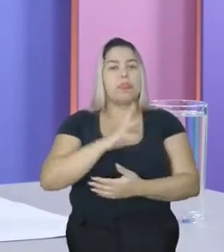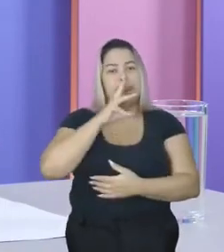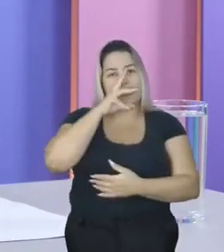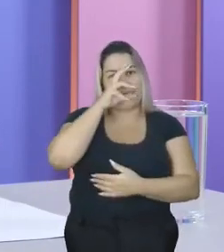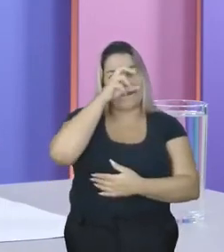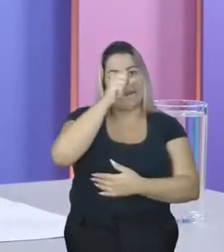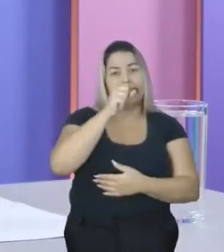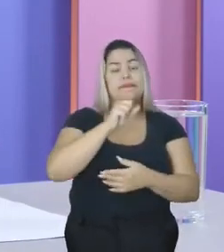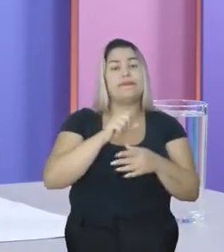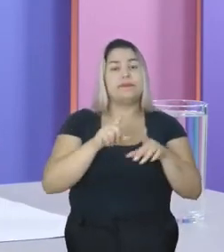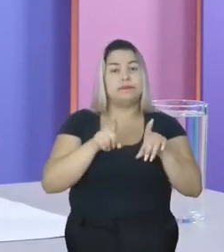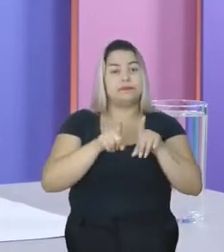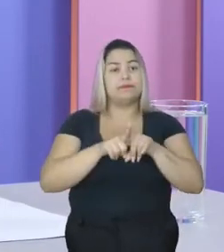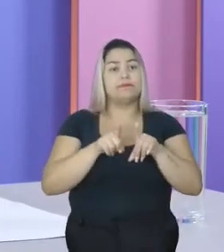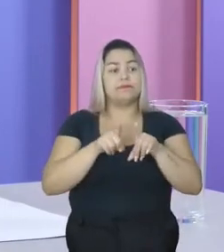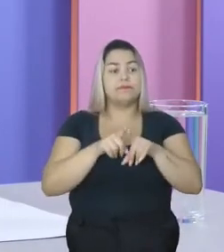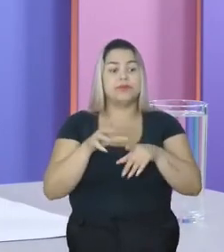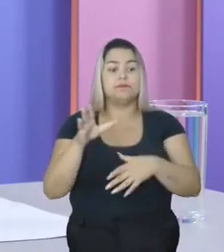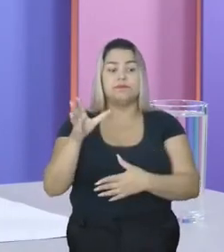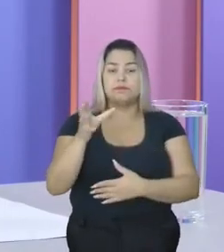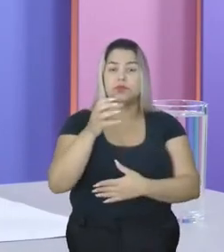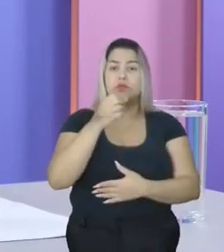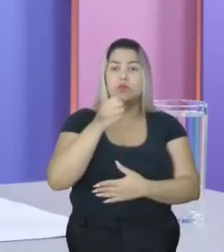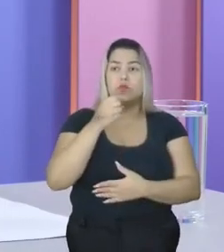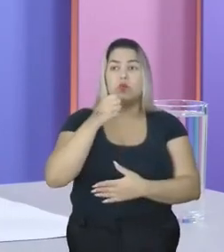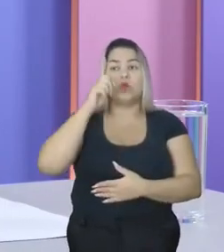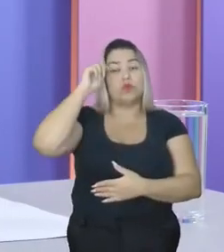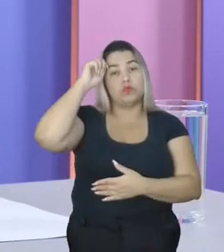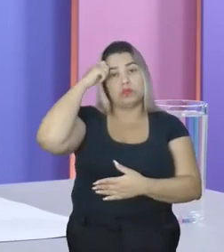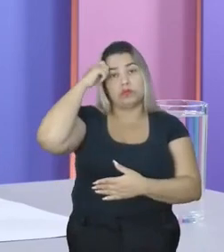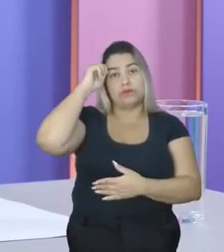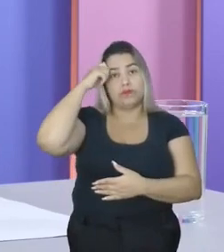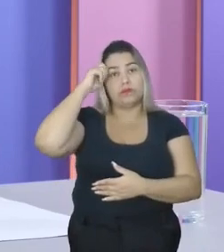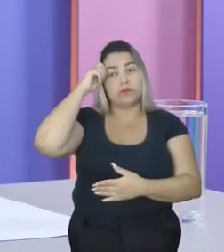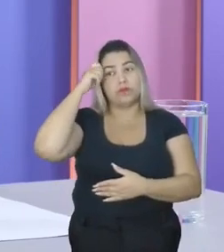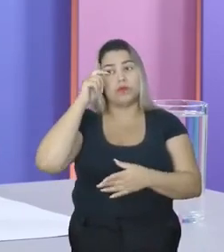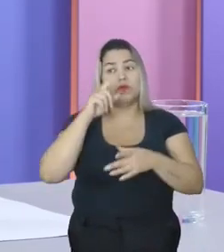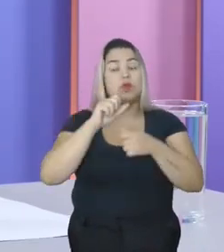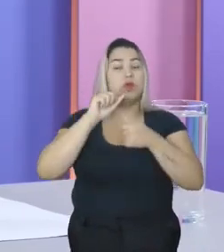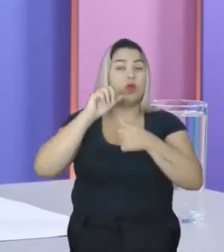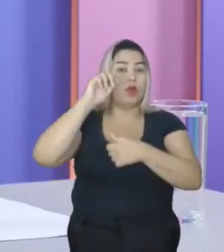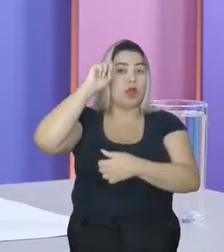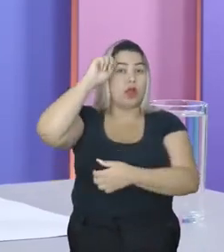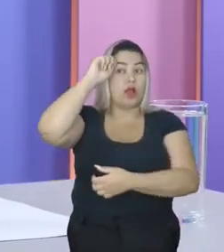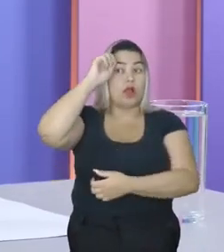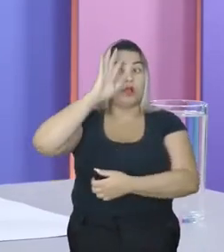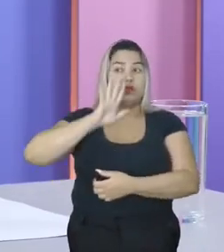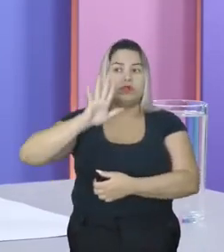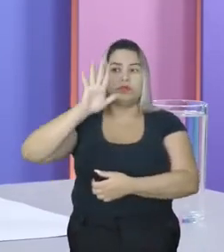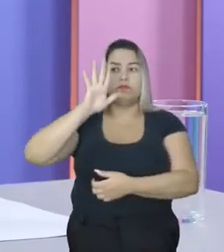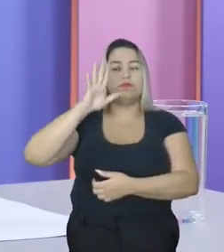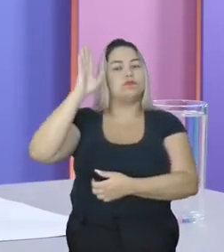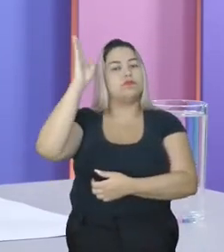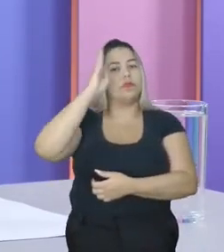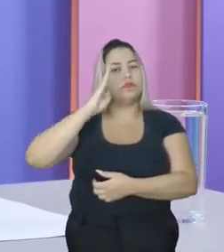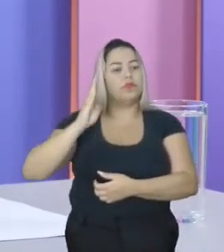forte. Então capturava os negros que foram capturados no continente africano e foram trazidos para o